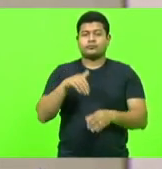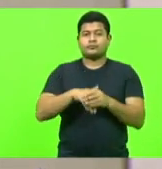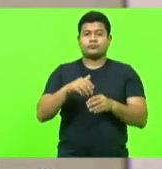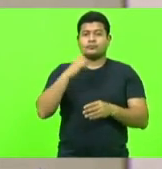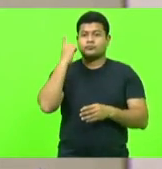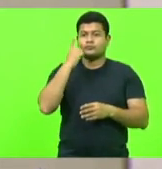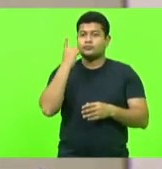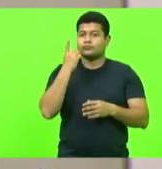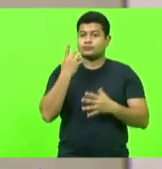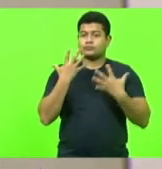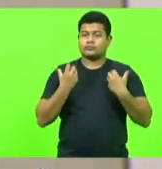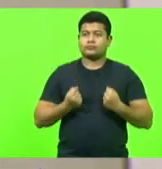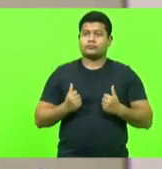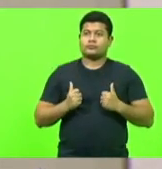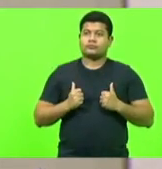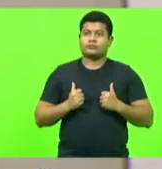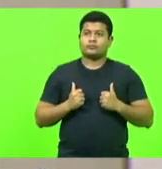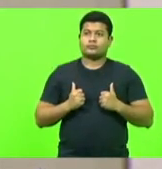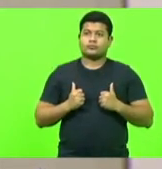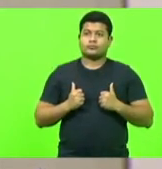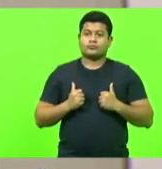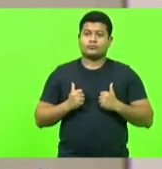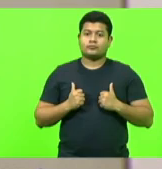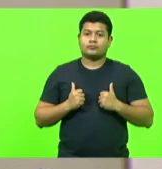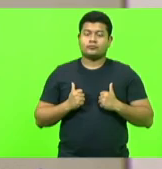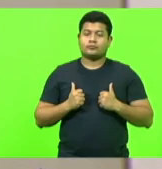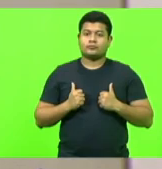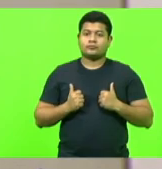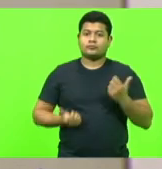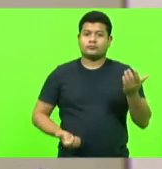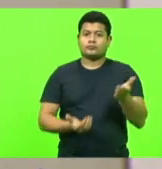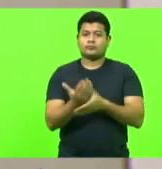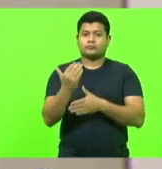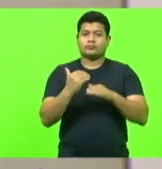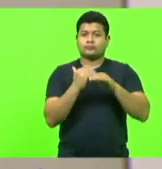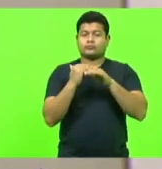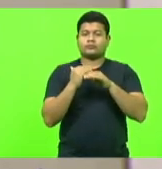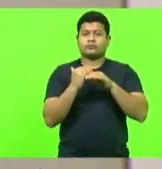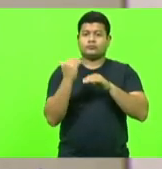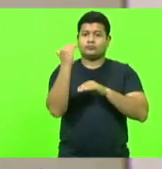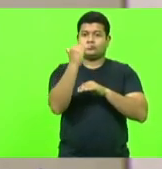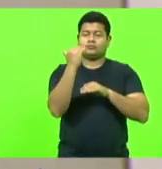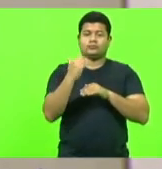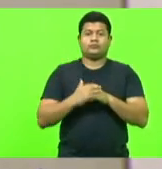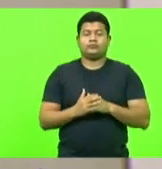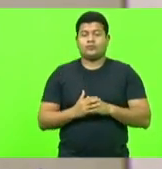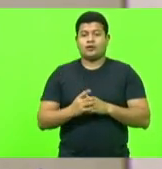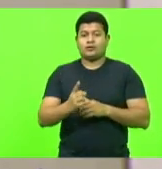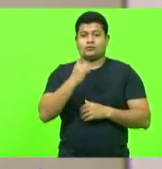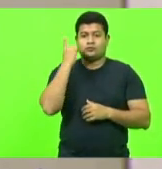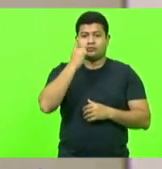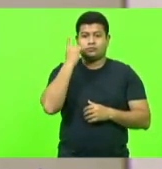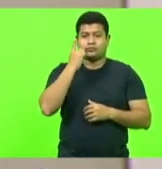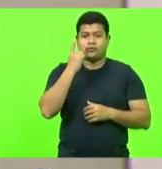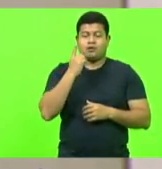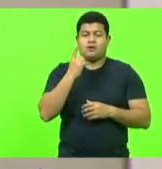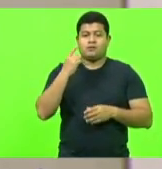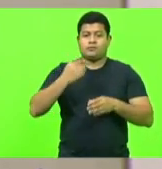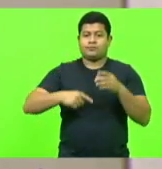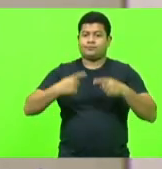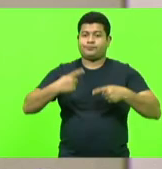em votação. Deputados que aprovam, permaneçam como se encontram. Aprovado por maioria. Discussão e votação em turno único do projeto de lei